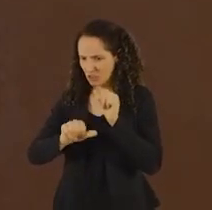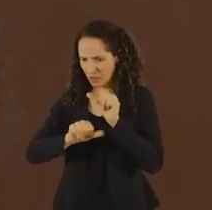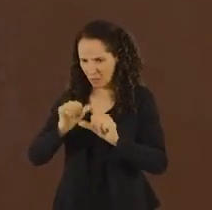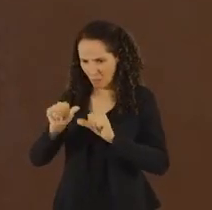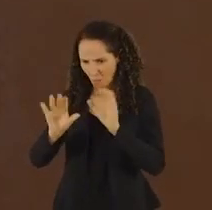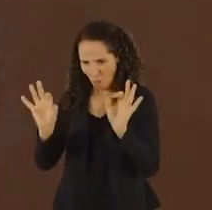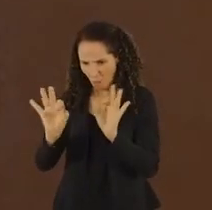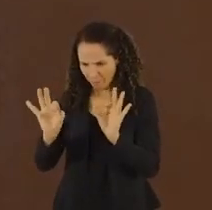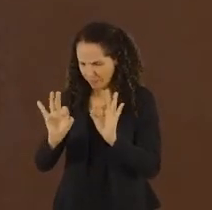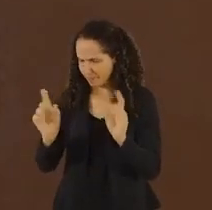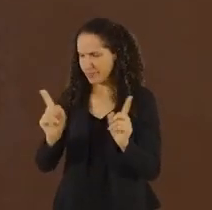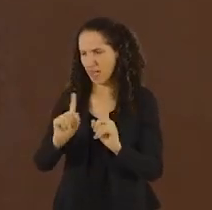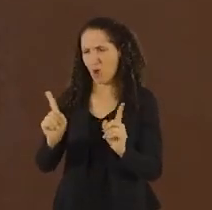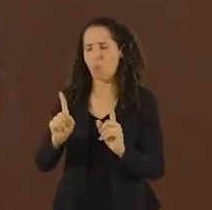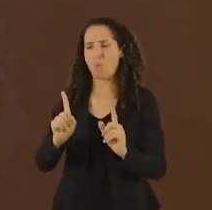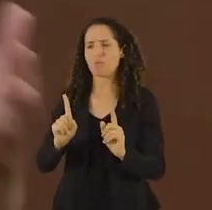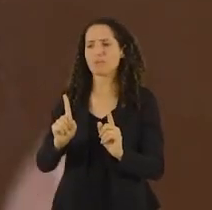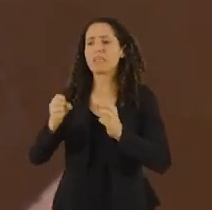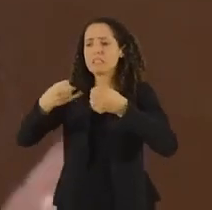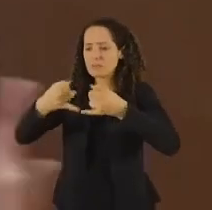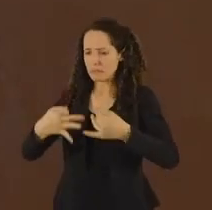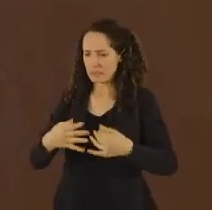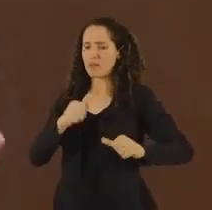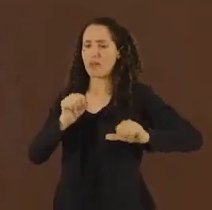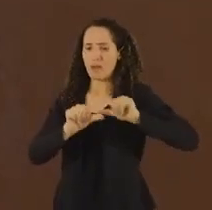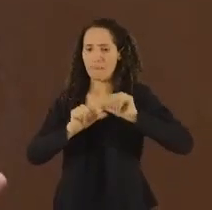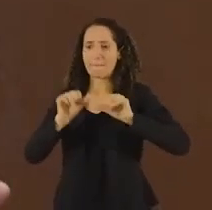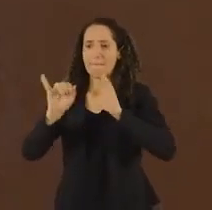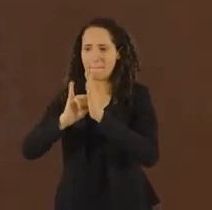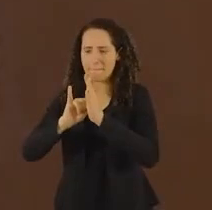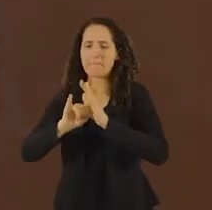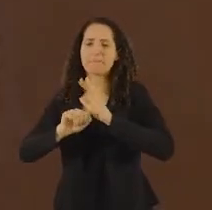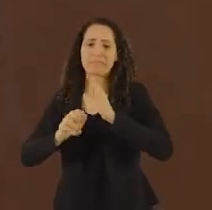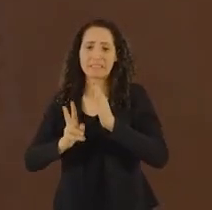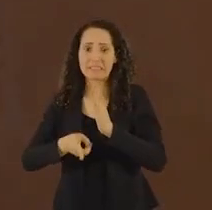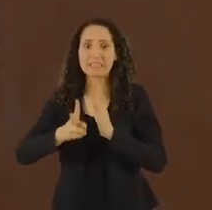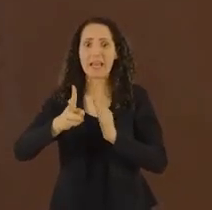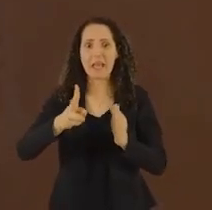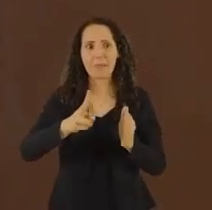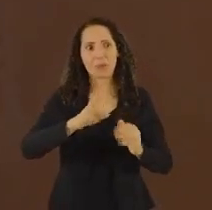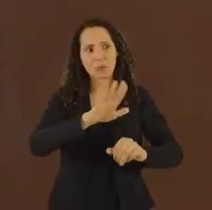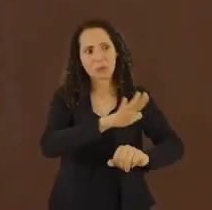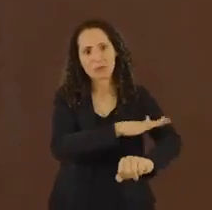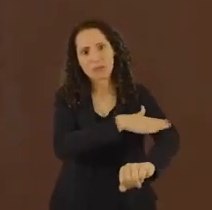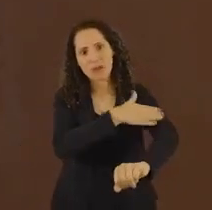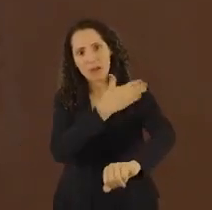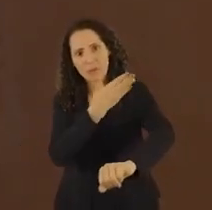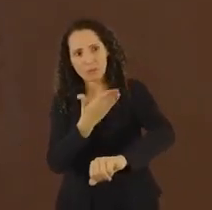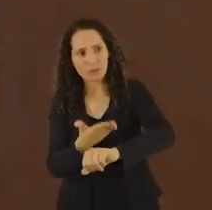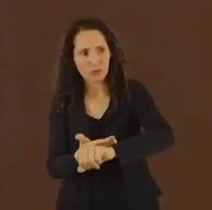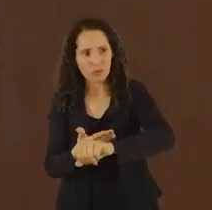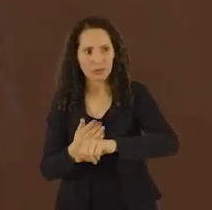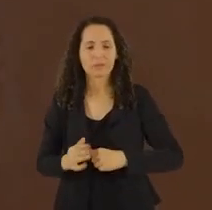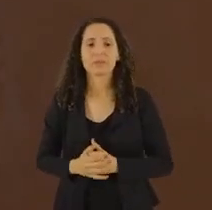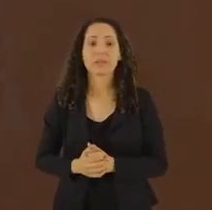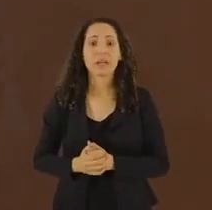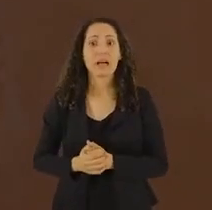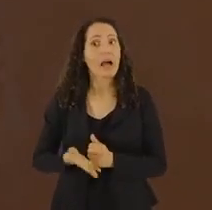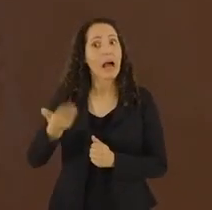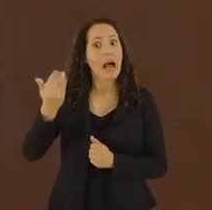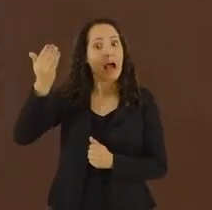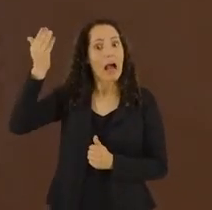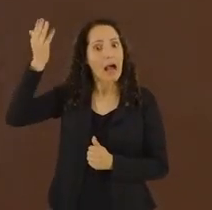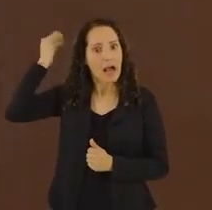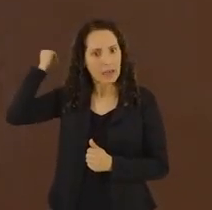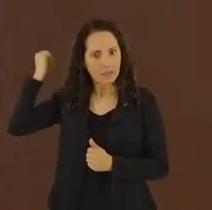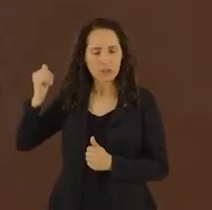são construídas e re-significados todo o tempo ao longo da história acontece que anteriormente elas eram